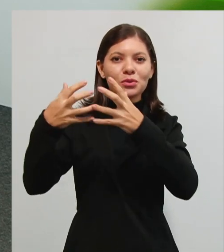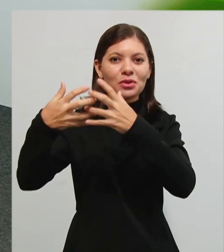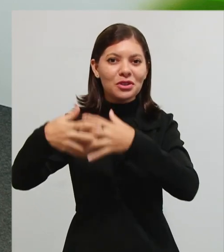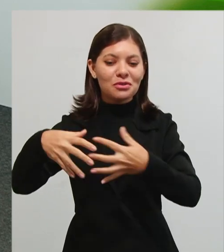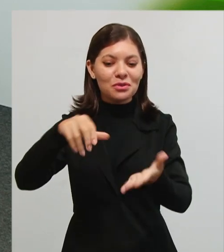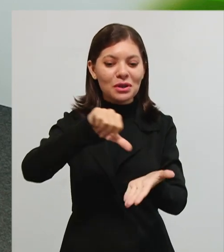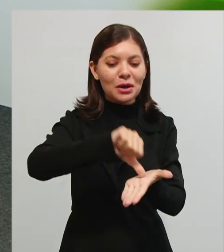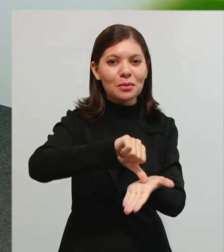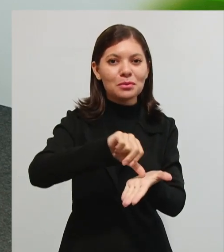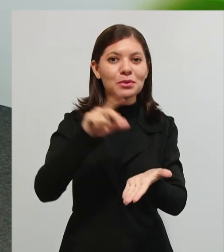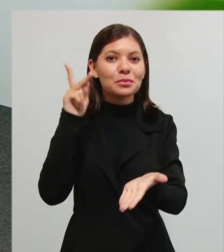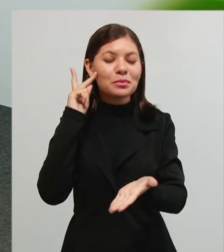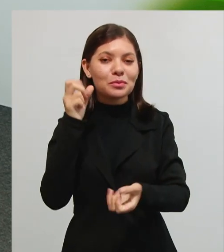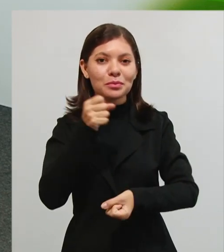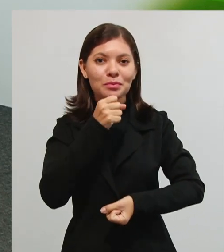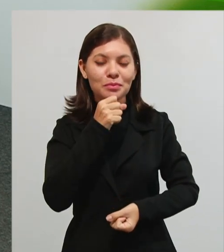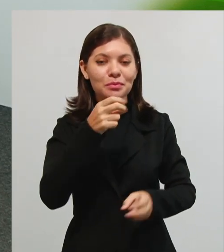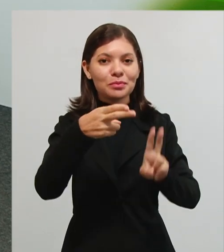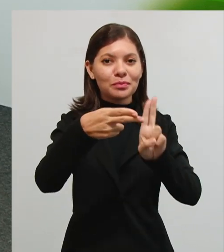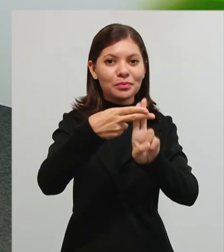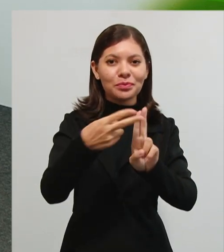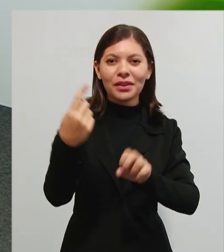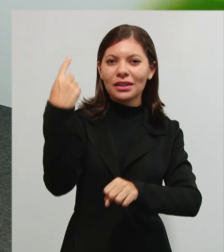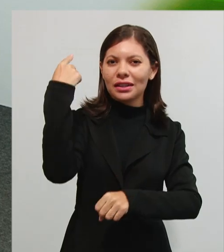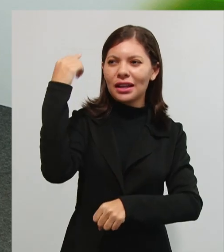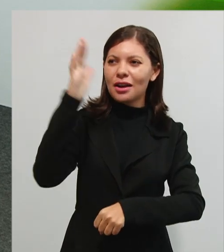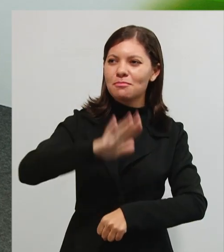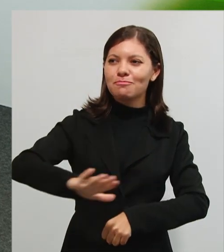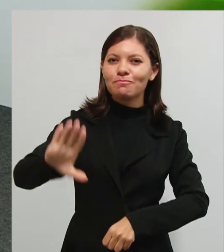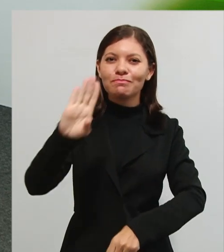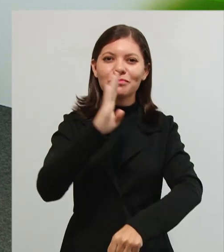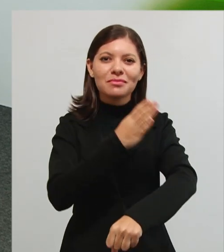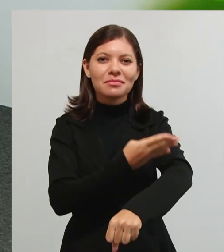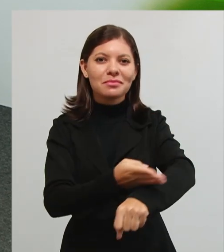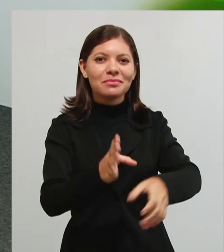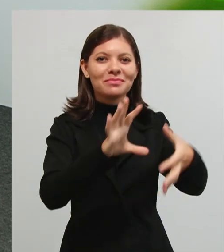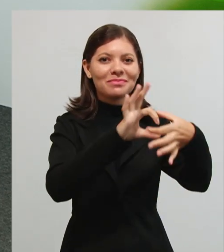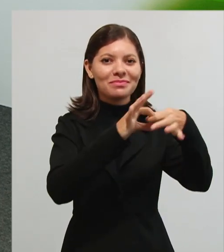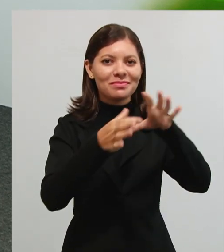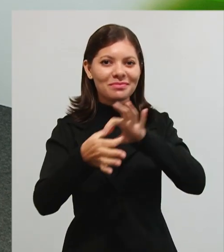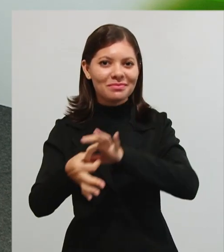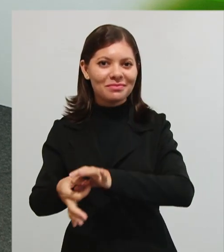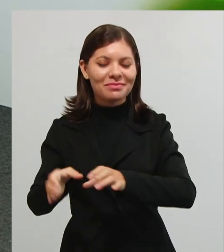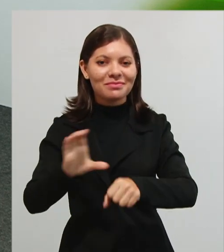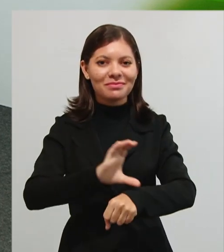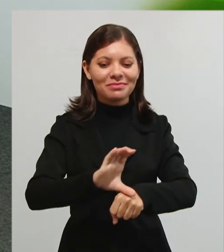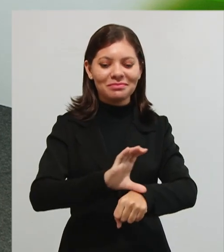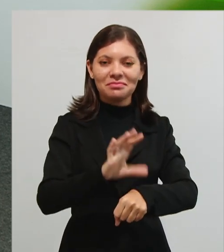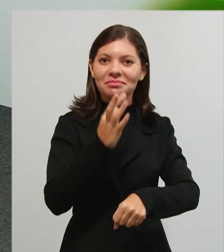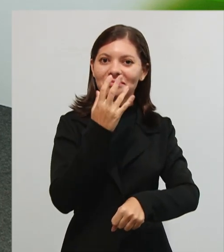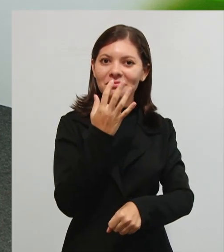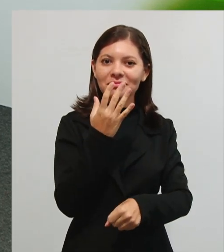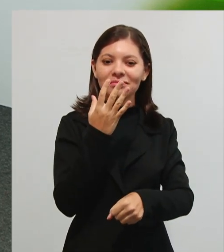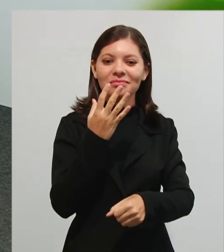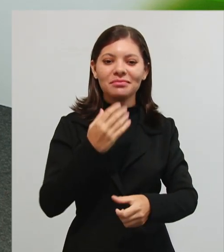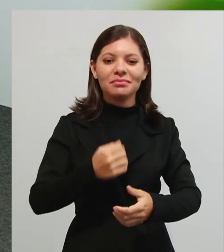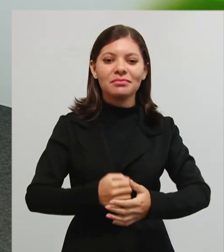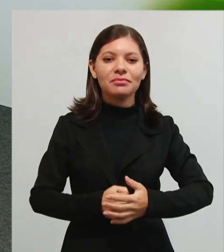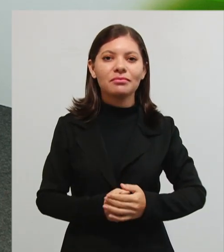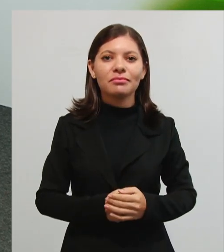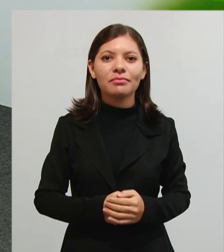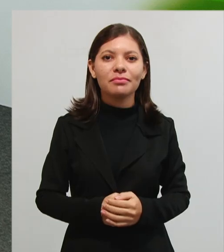logo atrás de mim, nós temos uma parede na cor branca, interligando pontos na cor cinza, formando uma figura